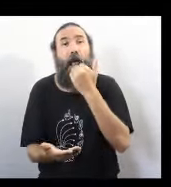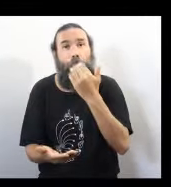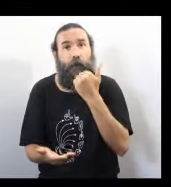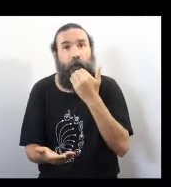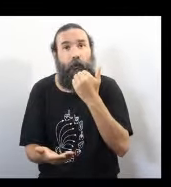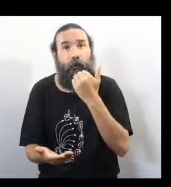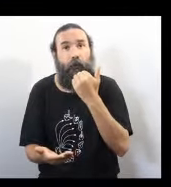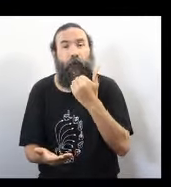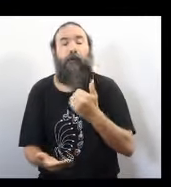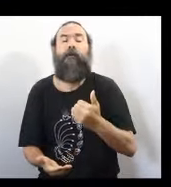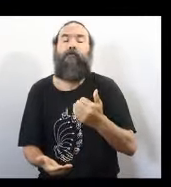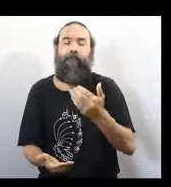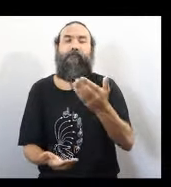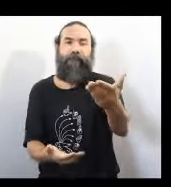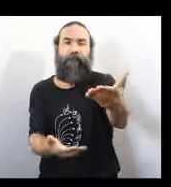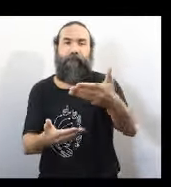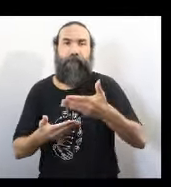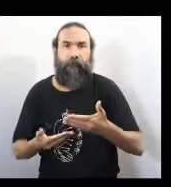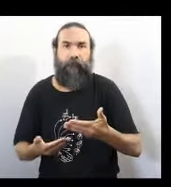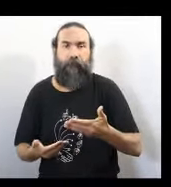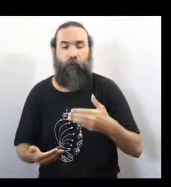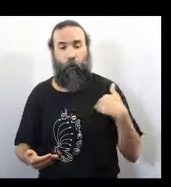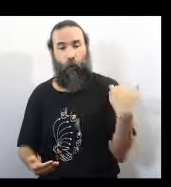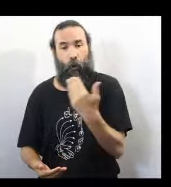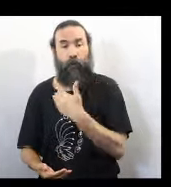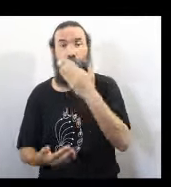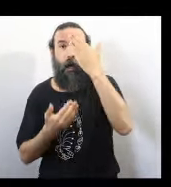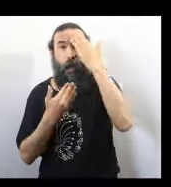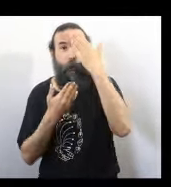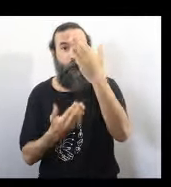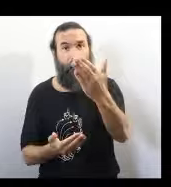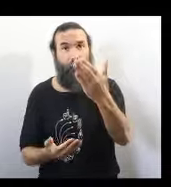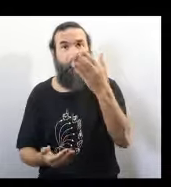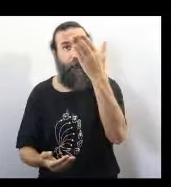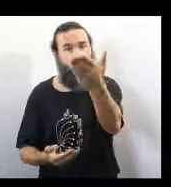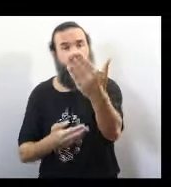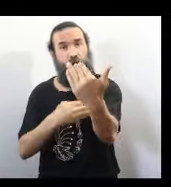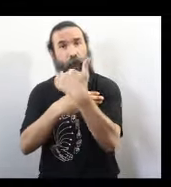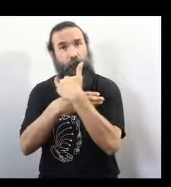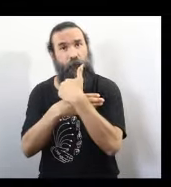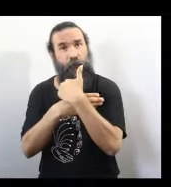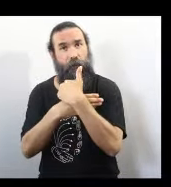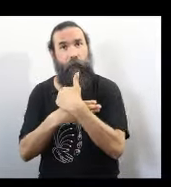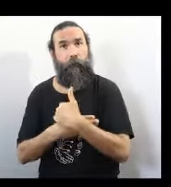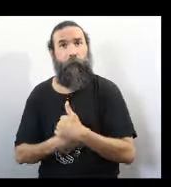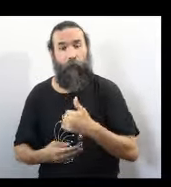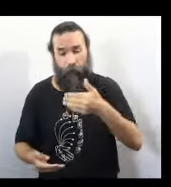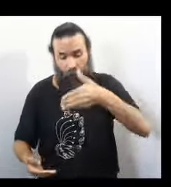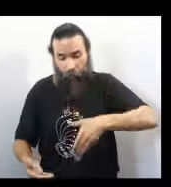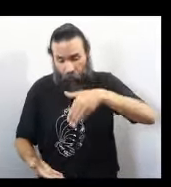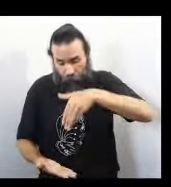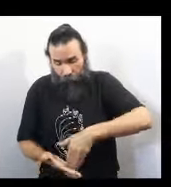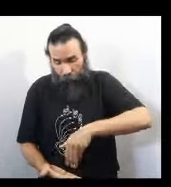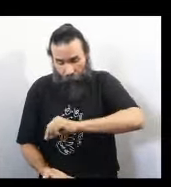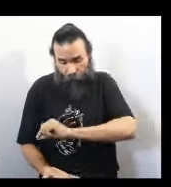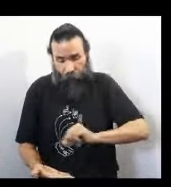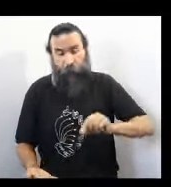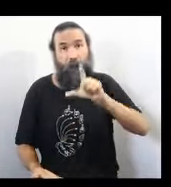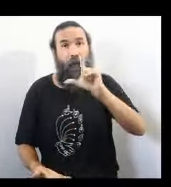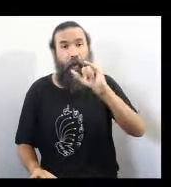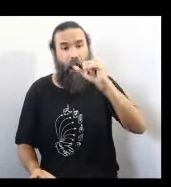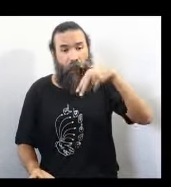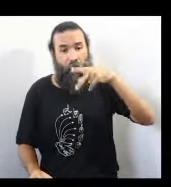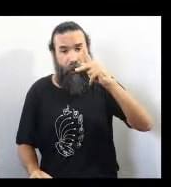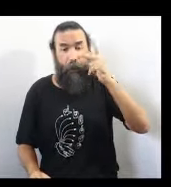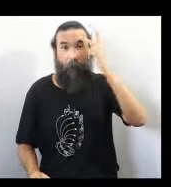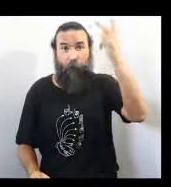o alimento, seja bem-vindo. Nós agradecemos a sua ajuda. Segue o link da vaquinha, compre